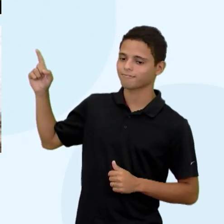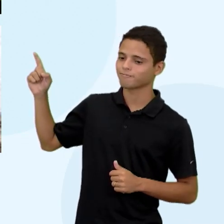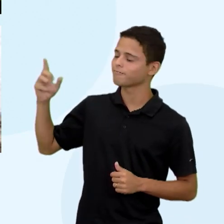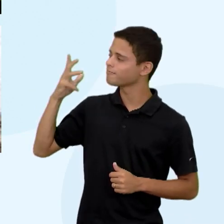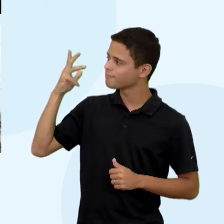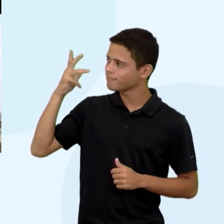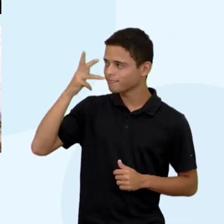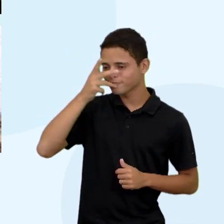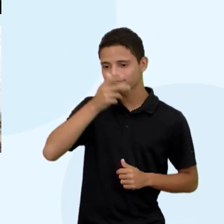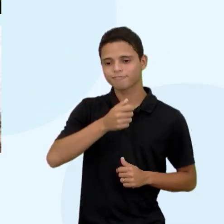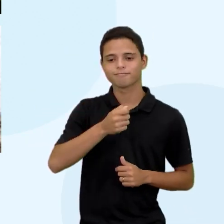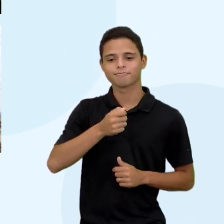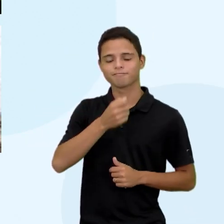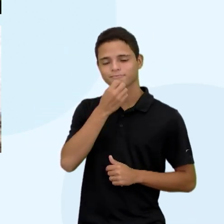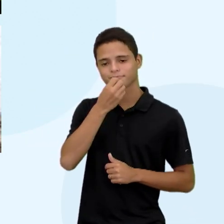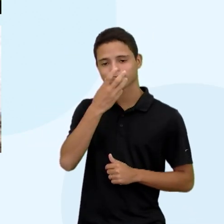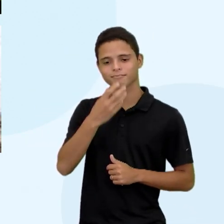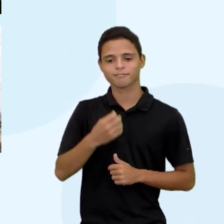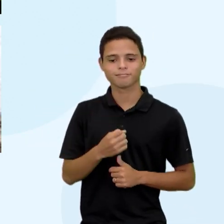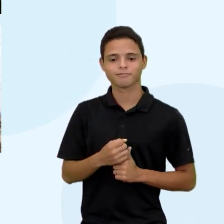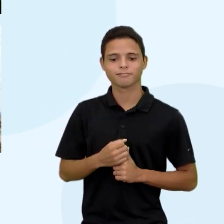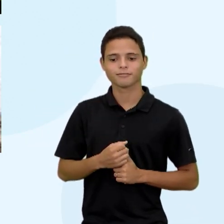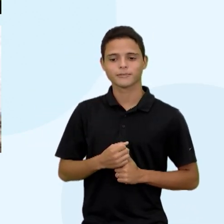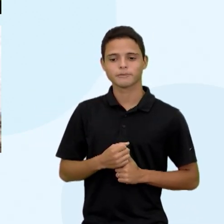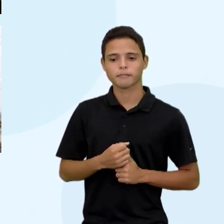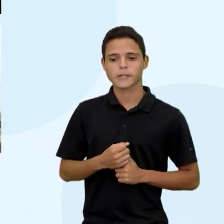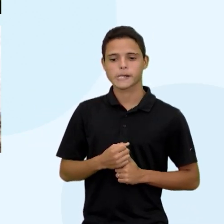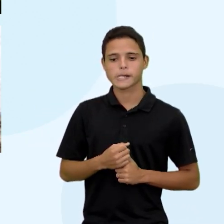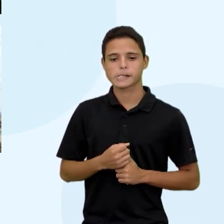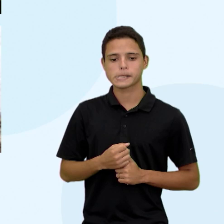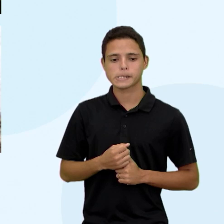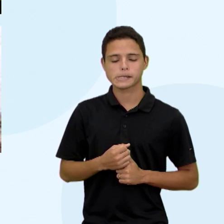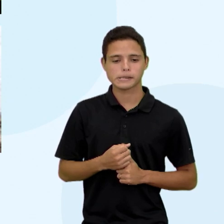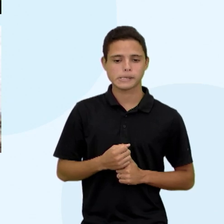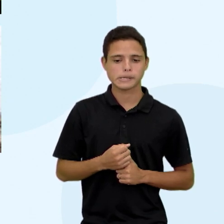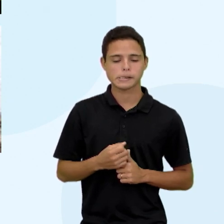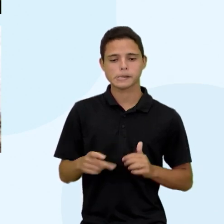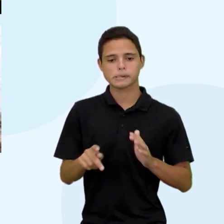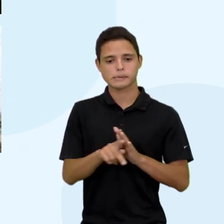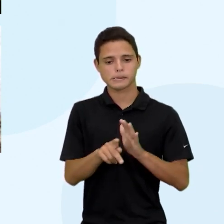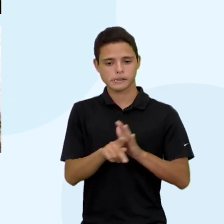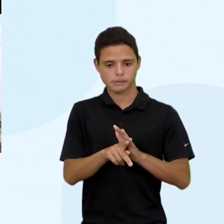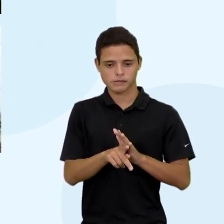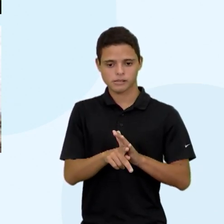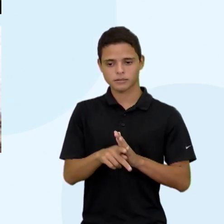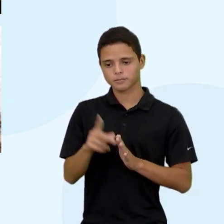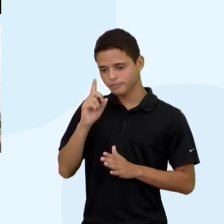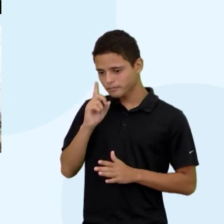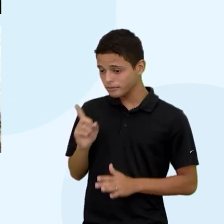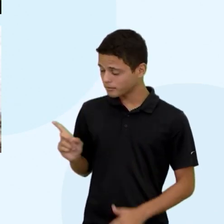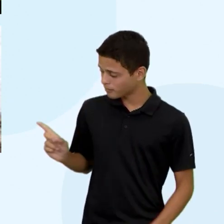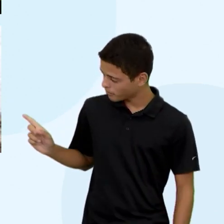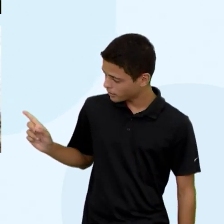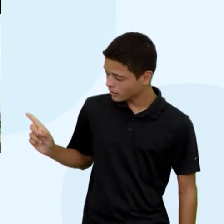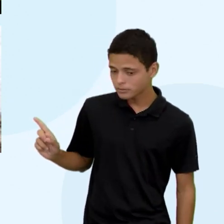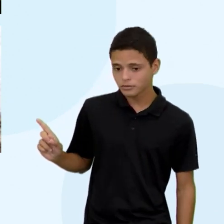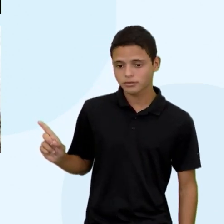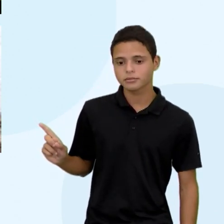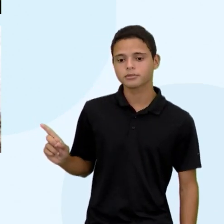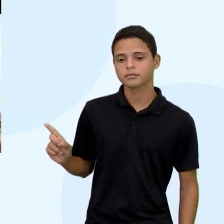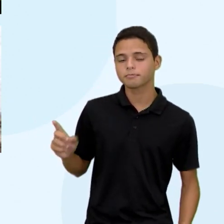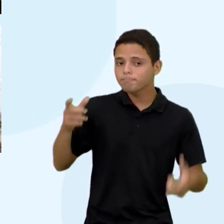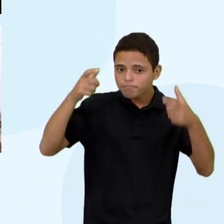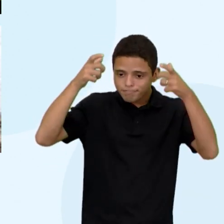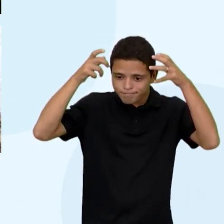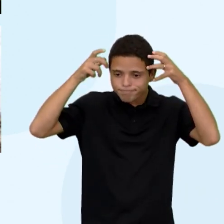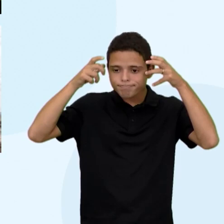bonitinho. E o de baixo é aquela própria ponteira de cabeça, né, comprado no mercado, que